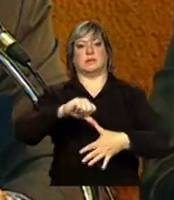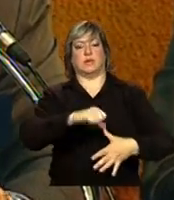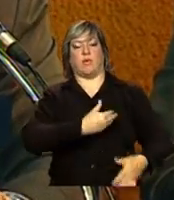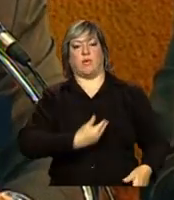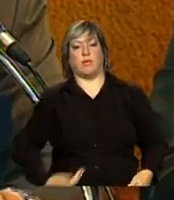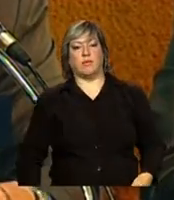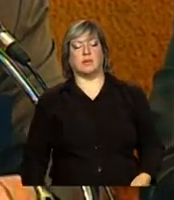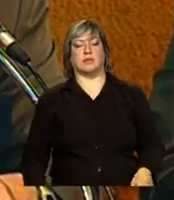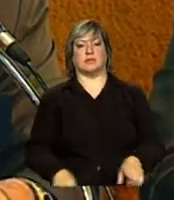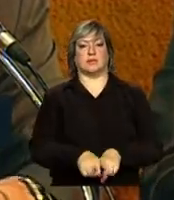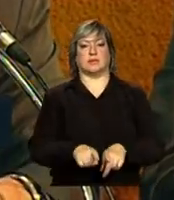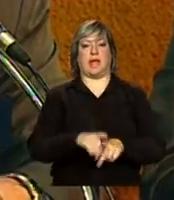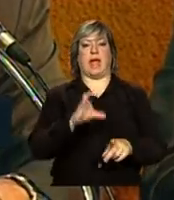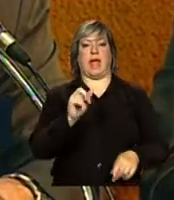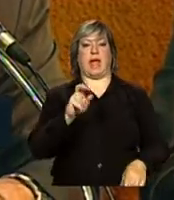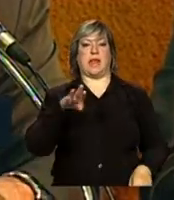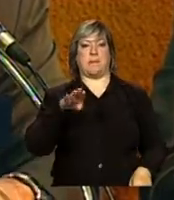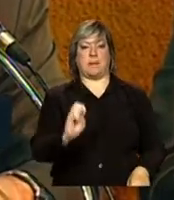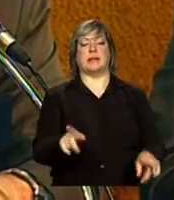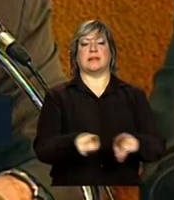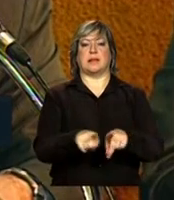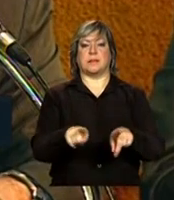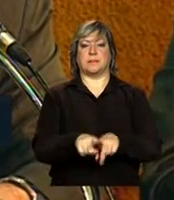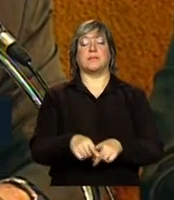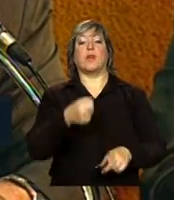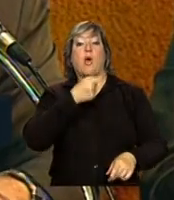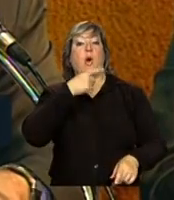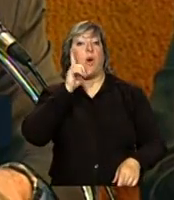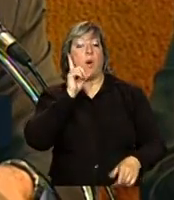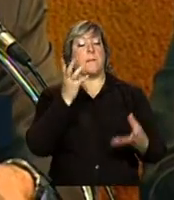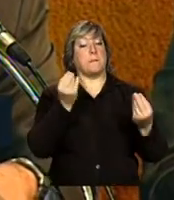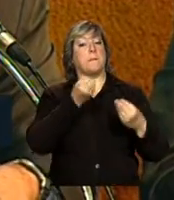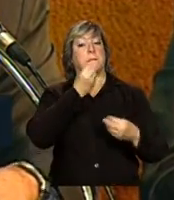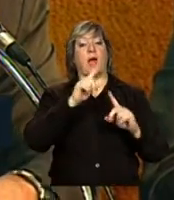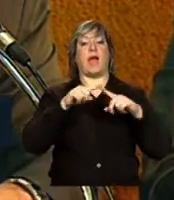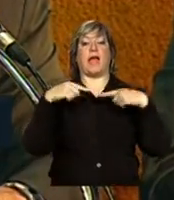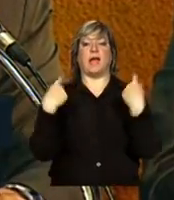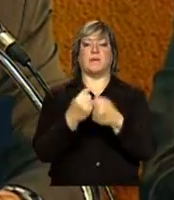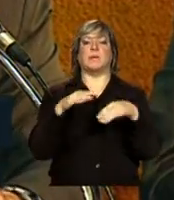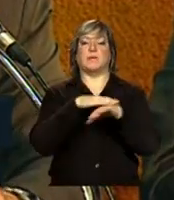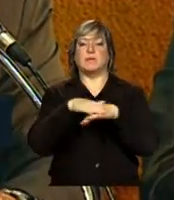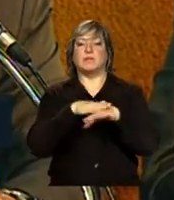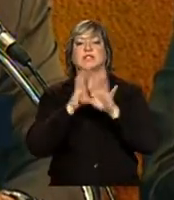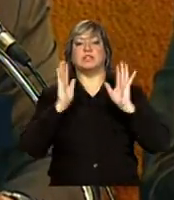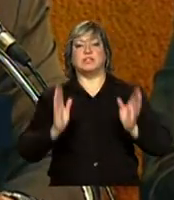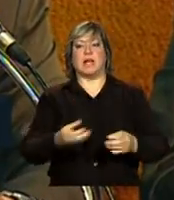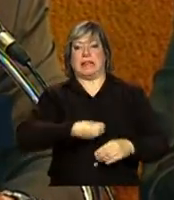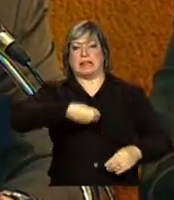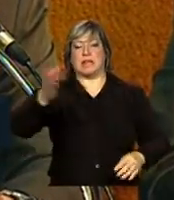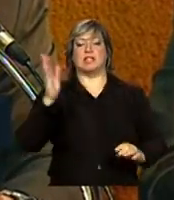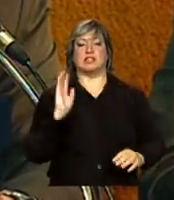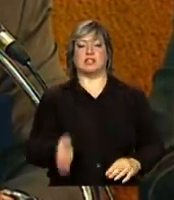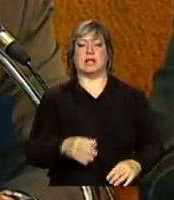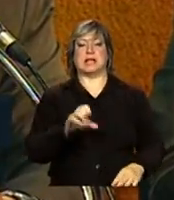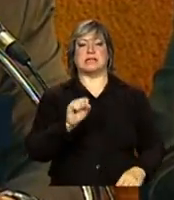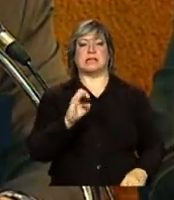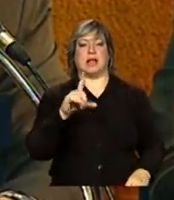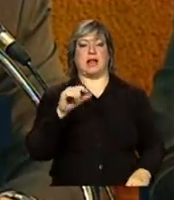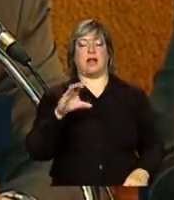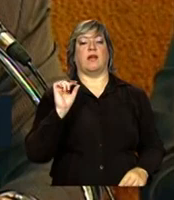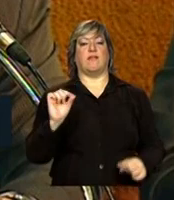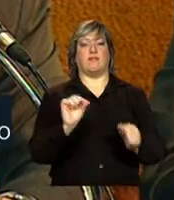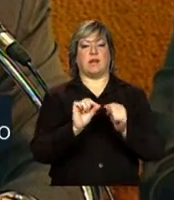de trabalho muito proveitosa discutindo o termo de referência ser encaminhado oficialmente a celac com objetivo de formalizar a